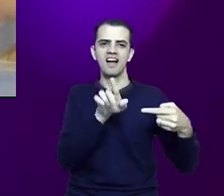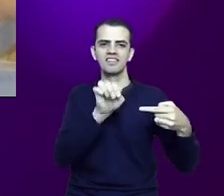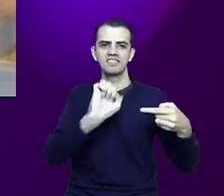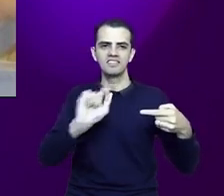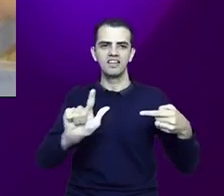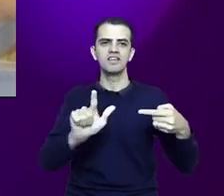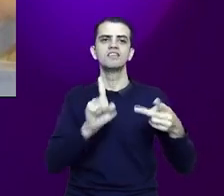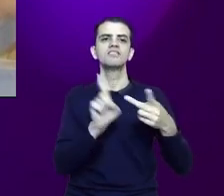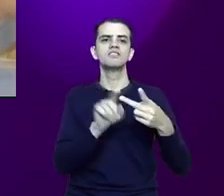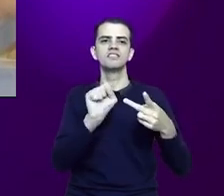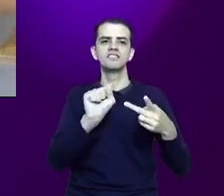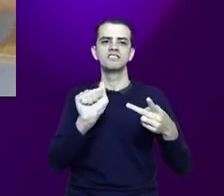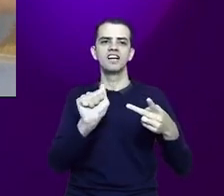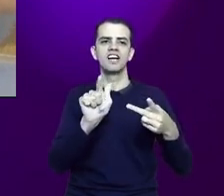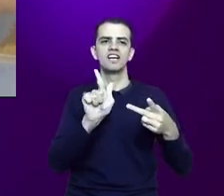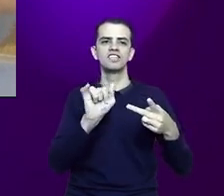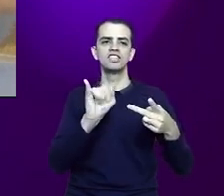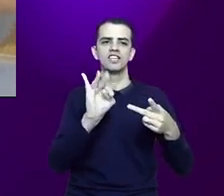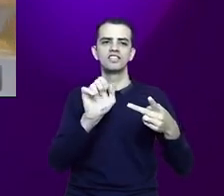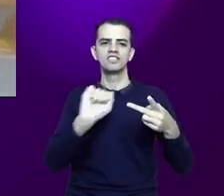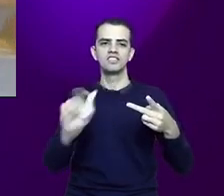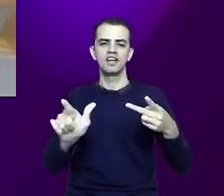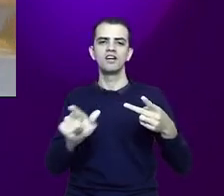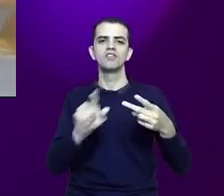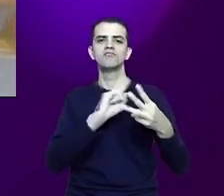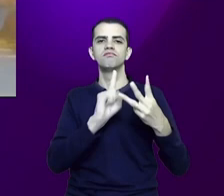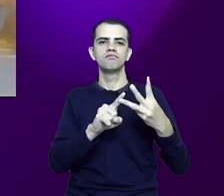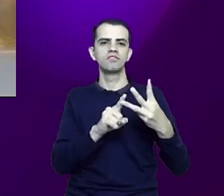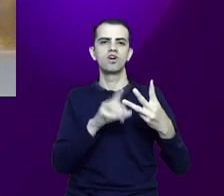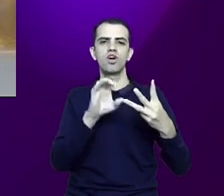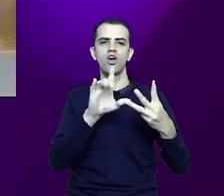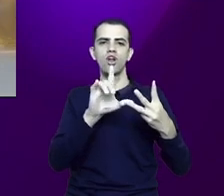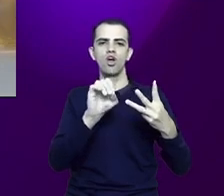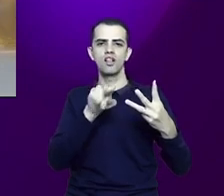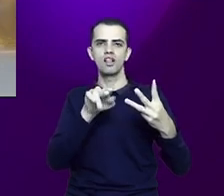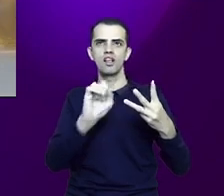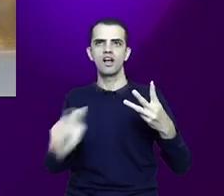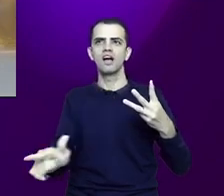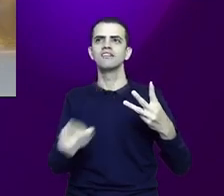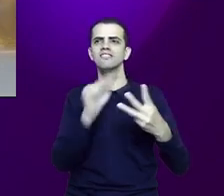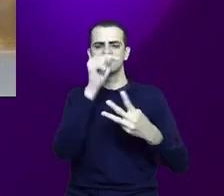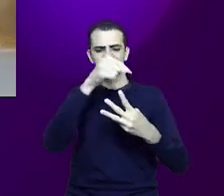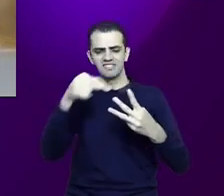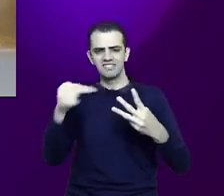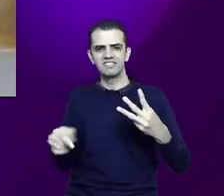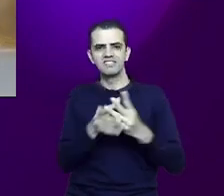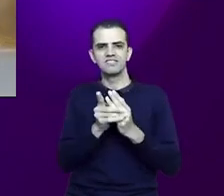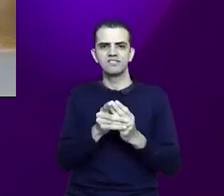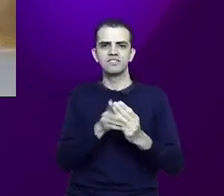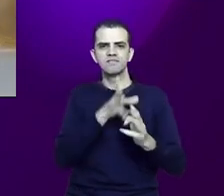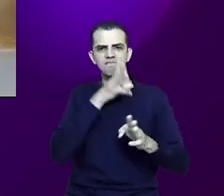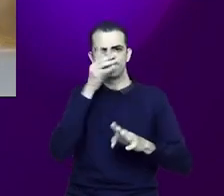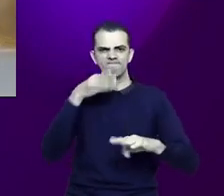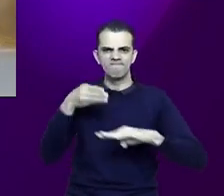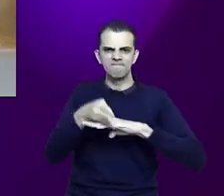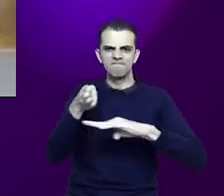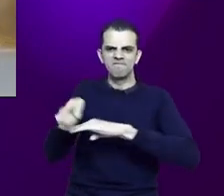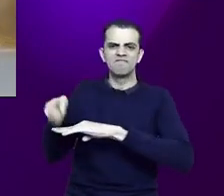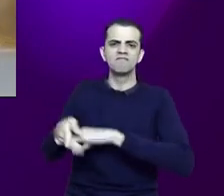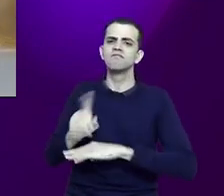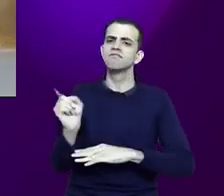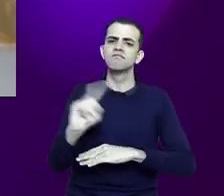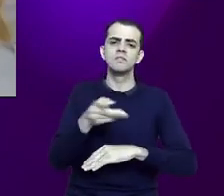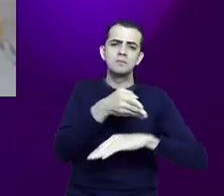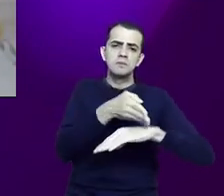conal, quanto sagital, isso simultaneamente. A nossa agressividade ela é mínima. Foram 2 cortes, uma paciente que,